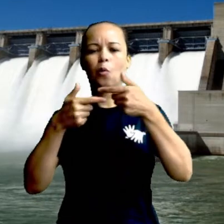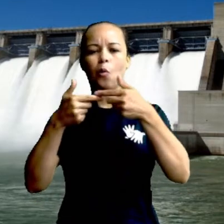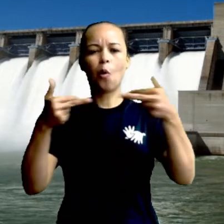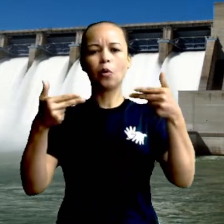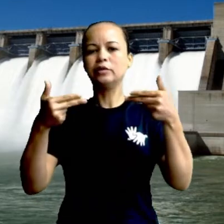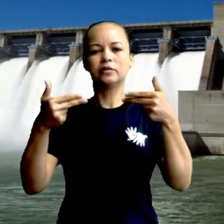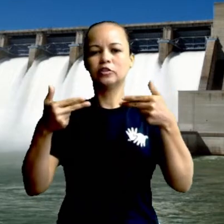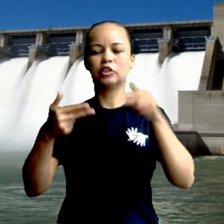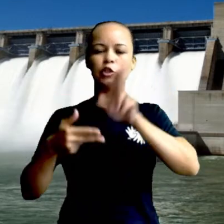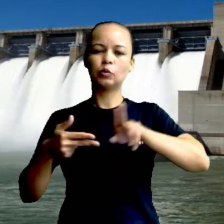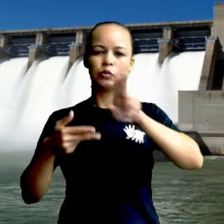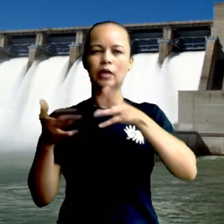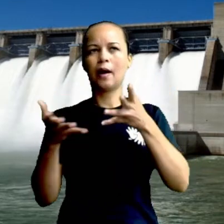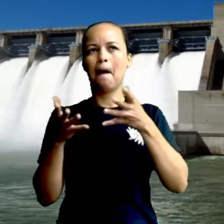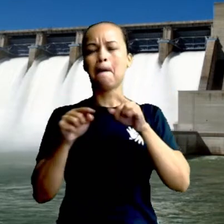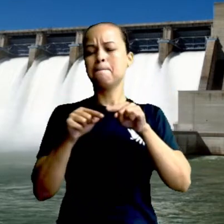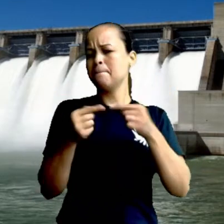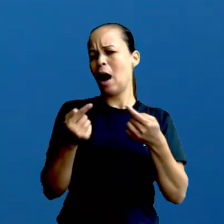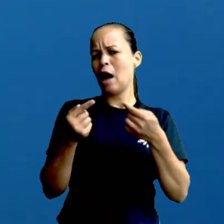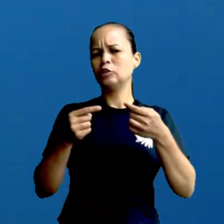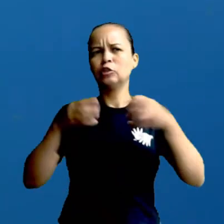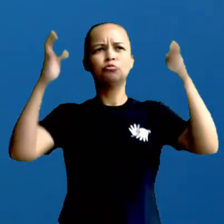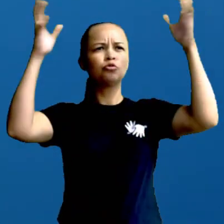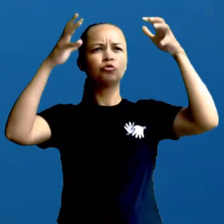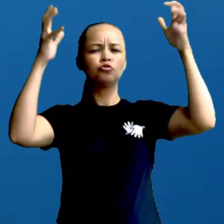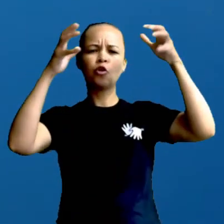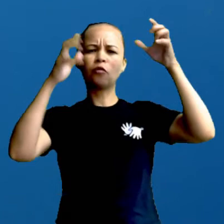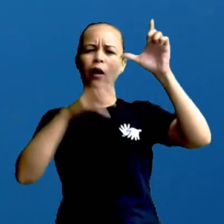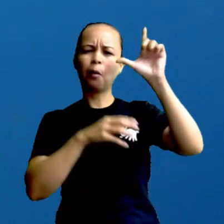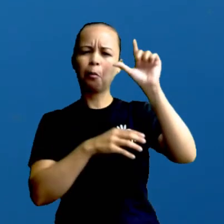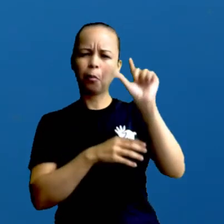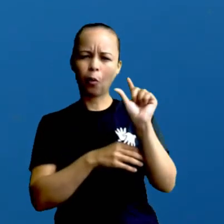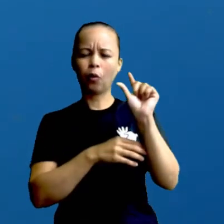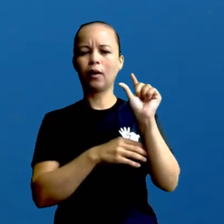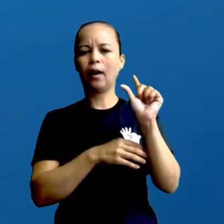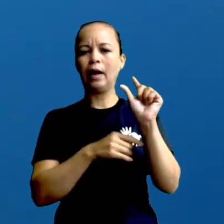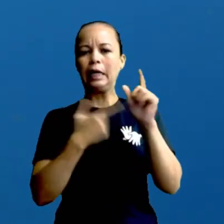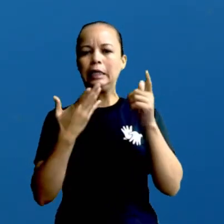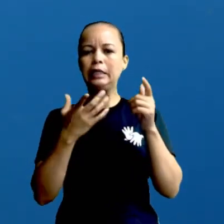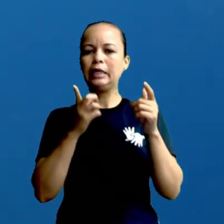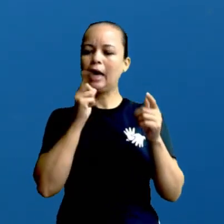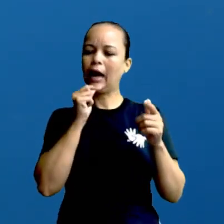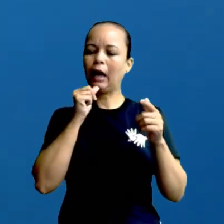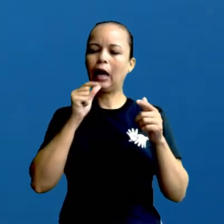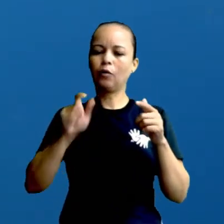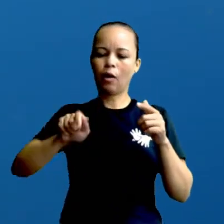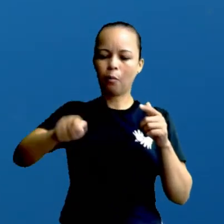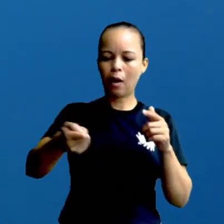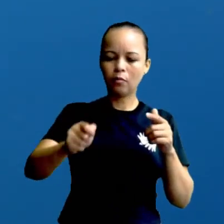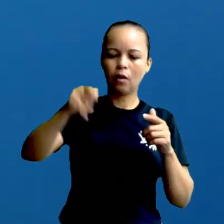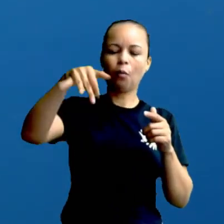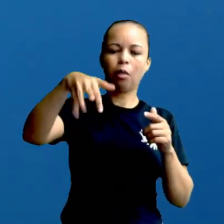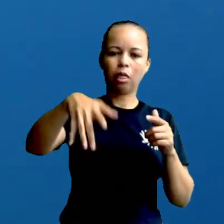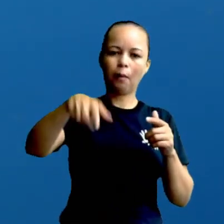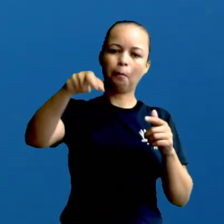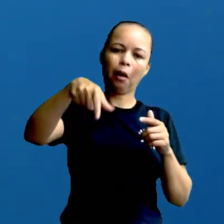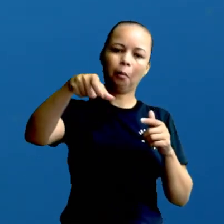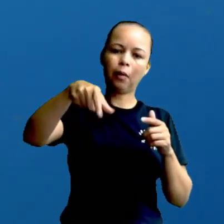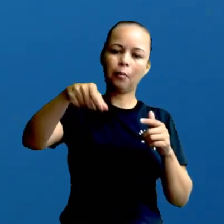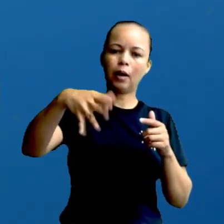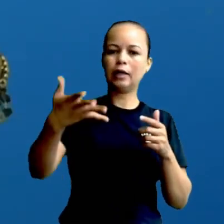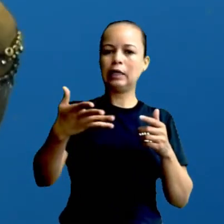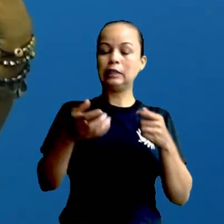não chove, se a gente gasta demais água, se a gente não tem reservatórios de